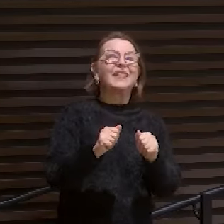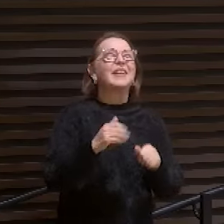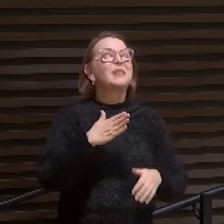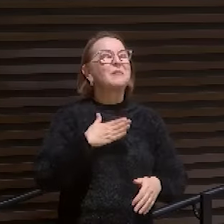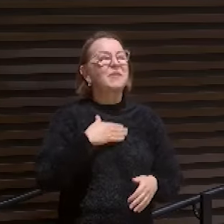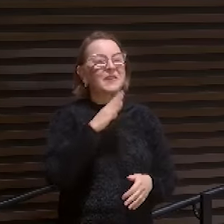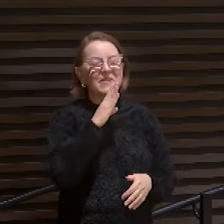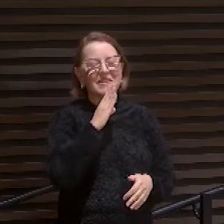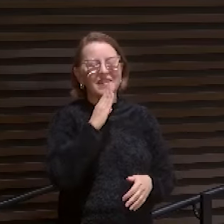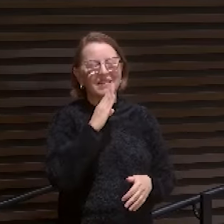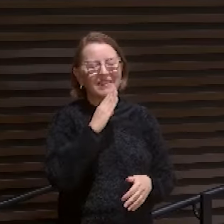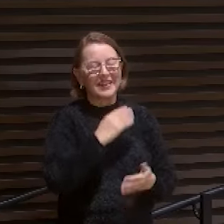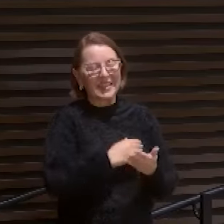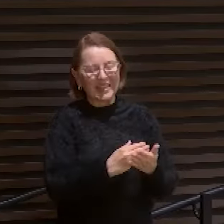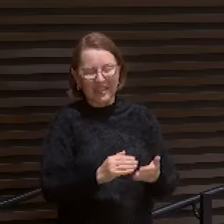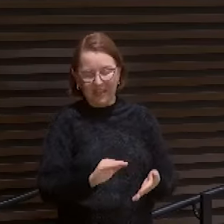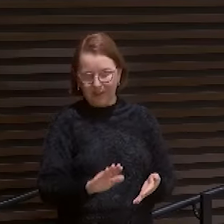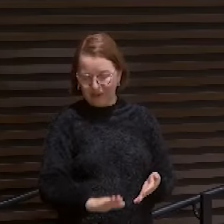desde o menor